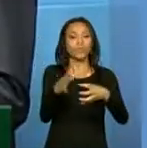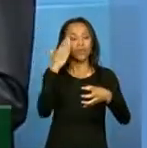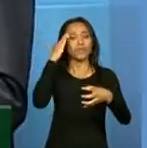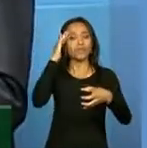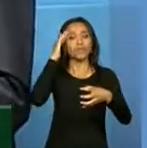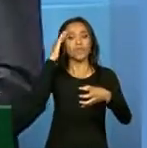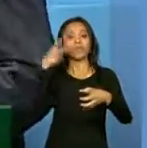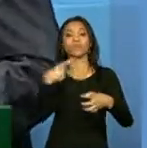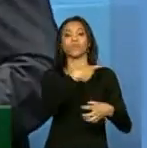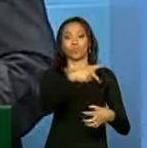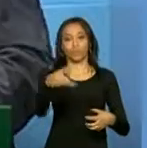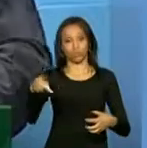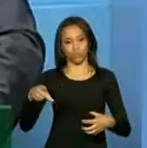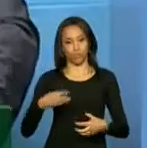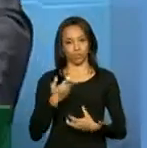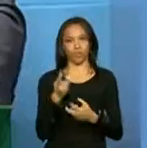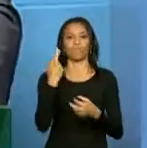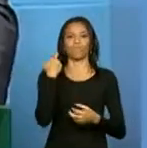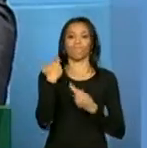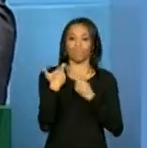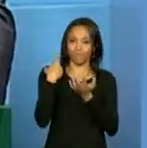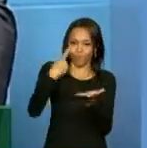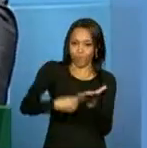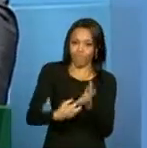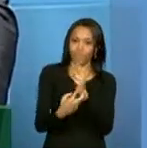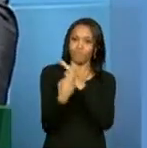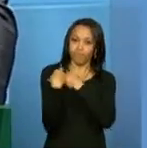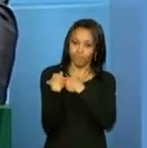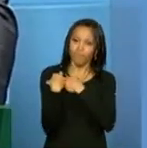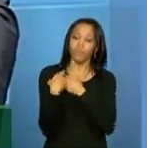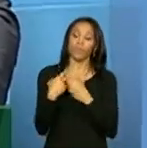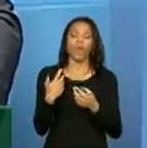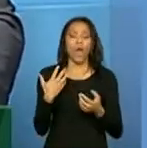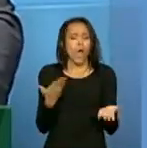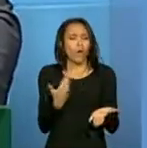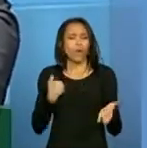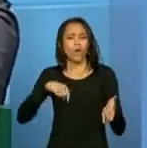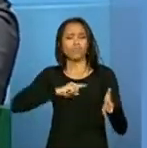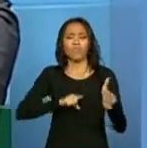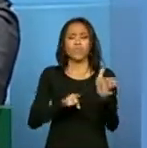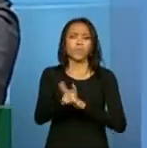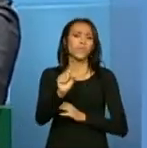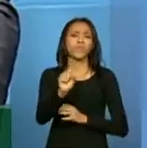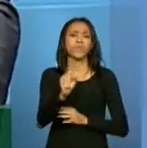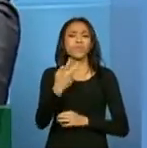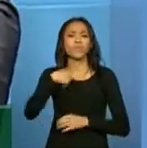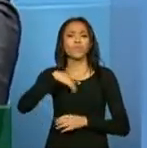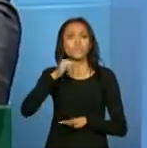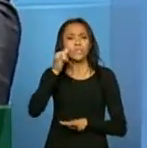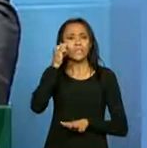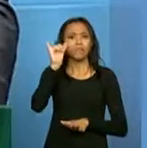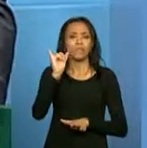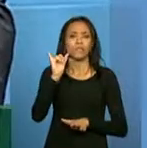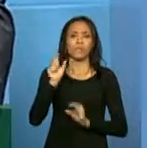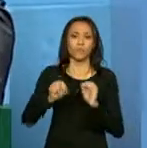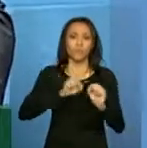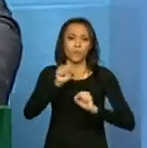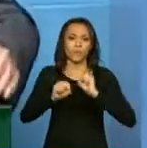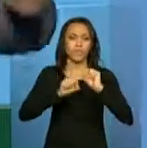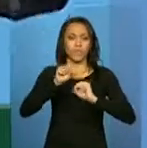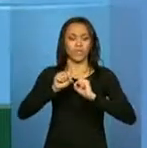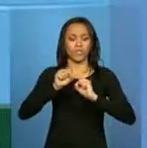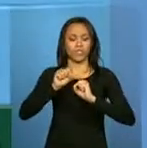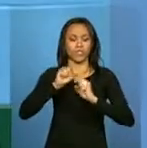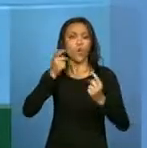responsabilidades. Com tudo isso em nosso favor, nós nos perguntamos, o que pode nos impedir? O que impede a gente de atender